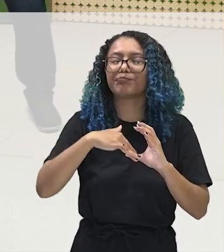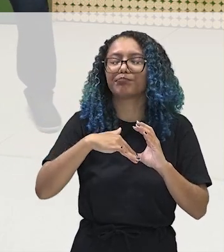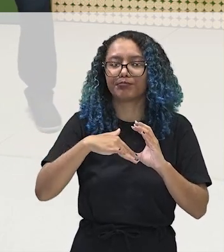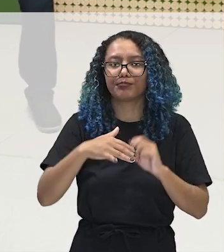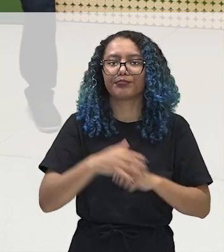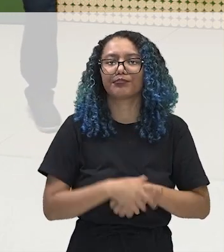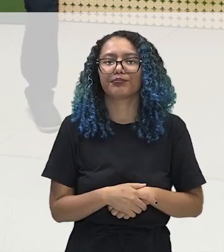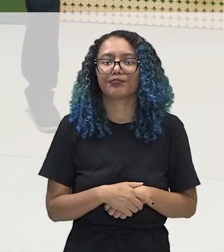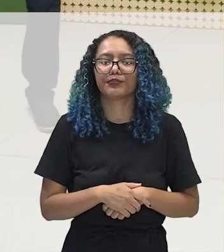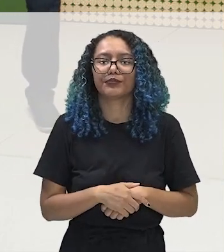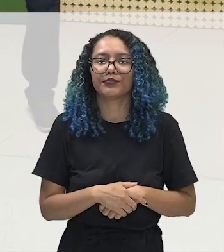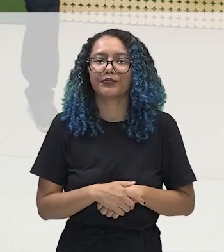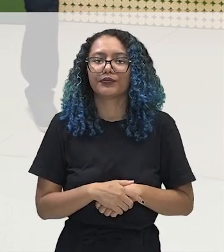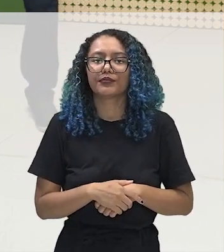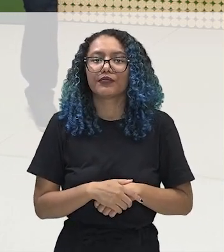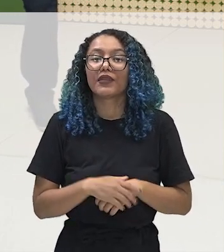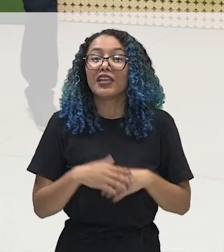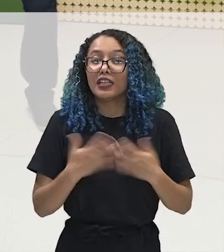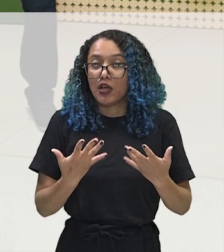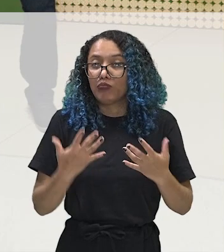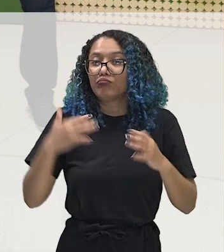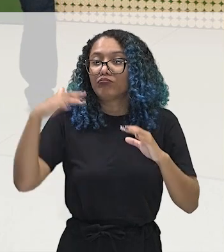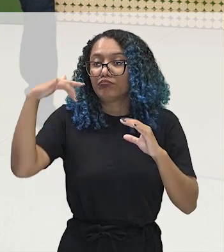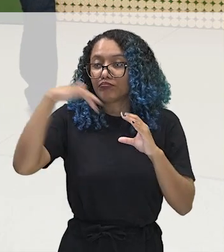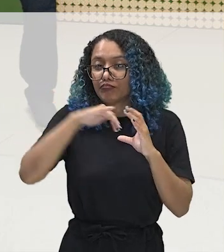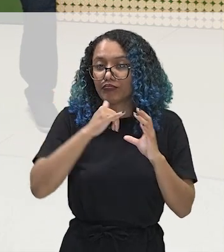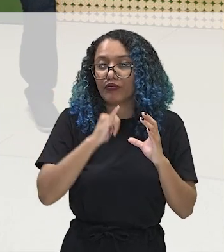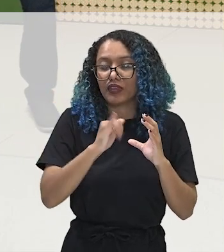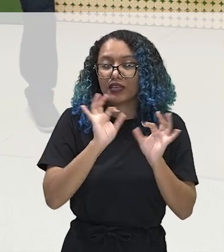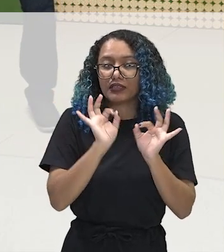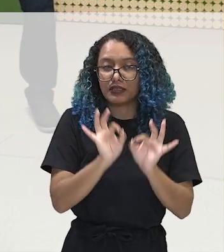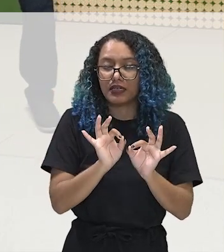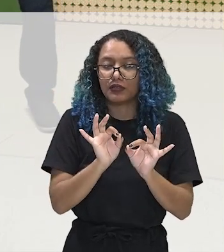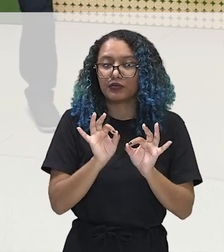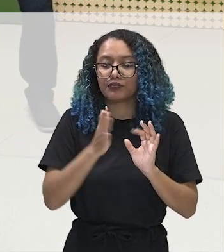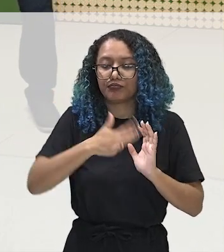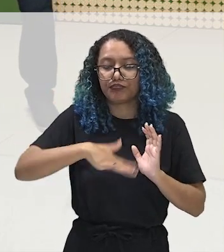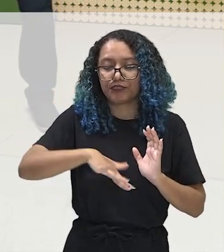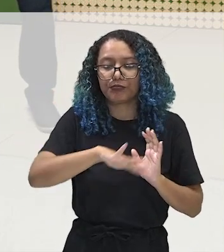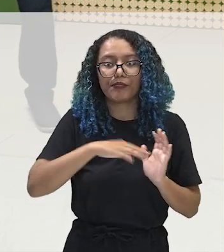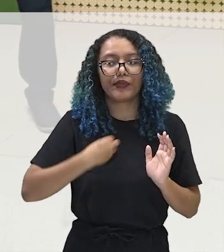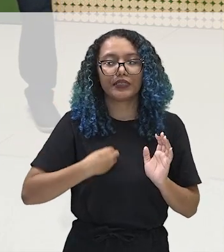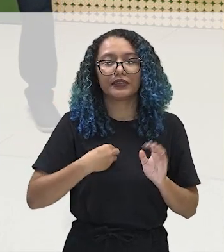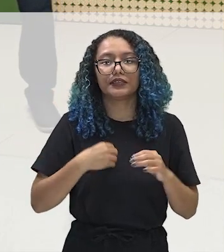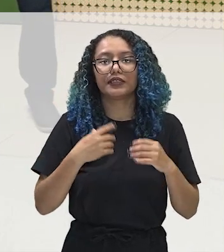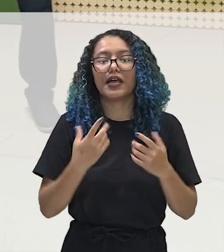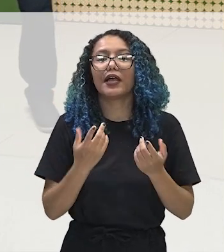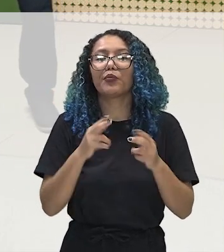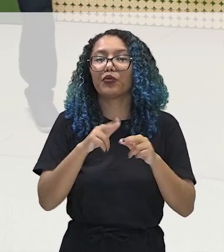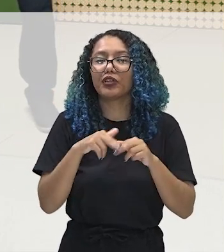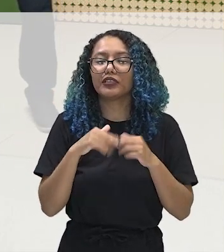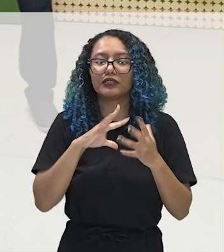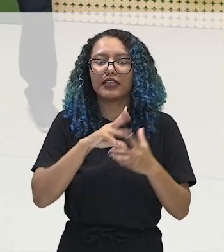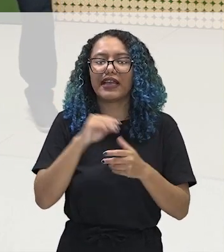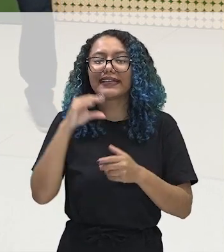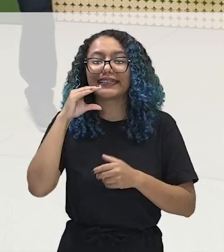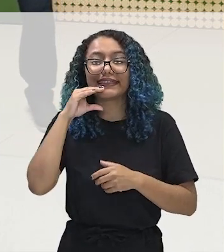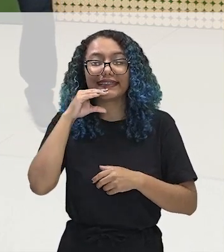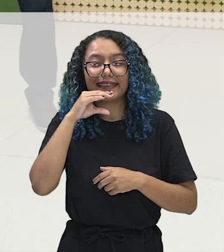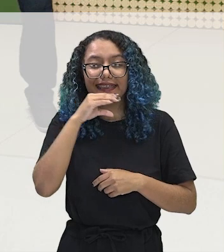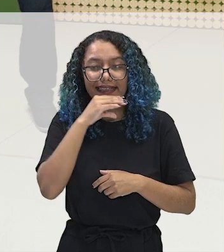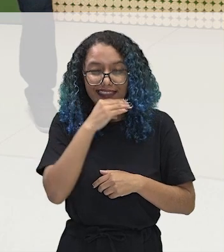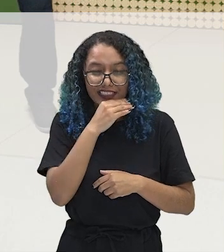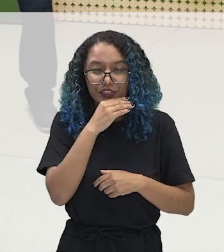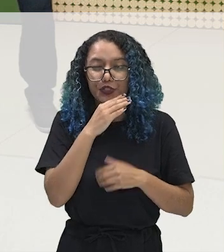Essa energia chega até a Terra. A Terra começa a esquentar. Quando a